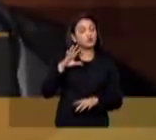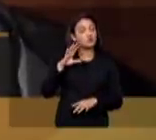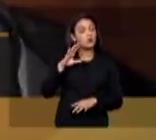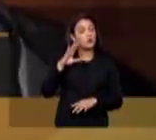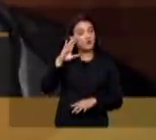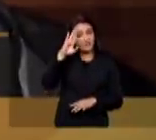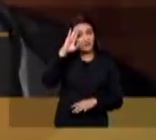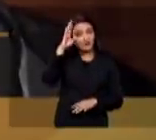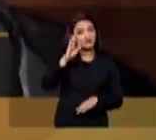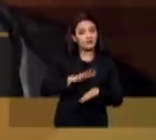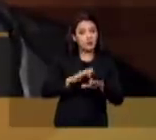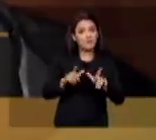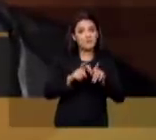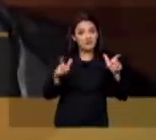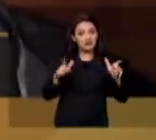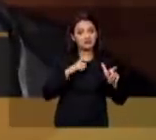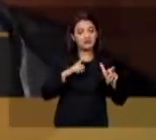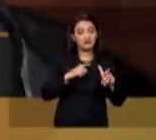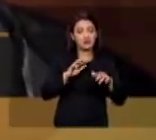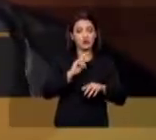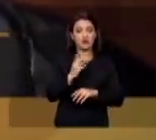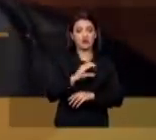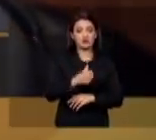aquela contida no habeas corpus